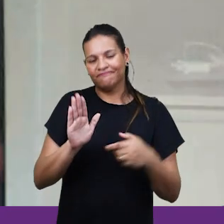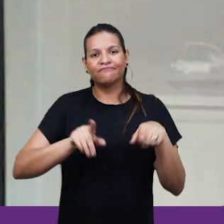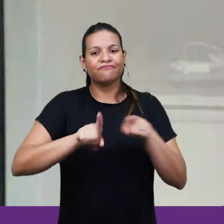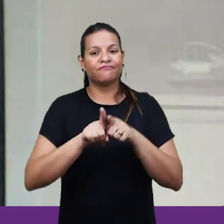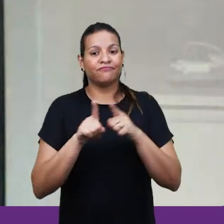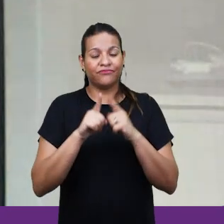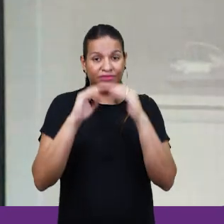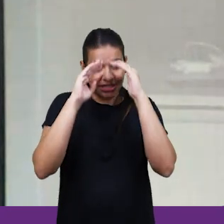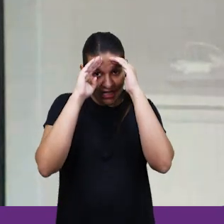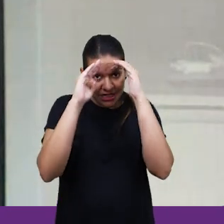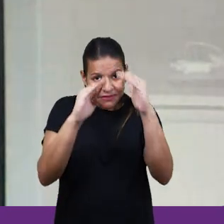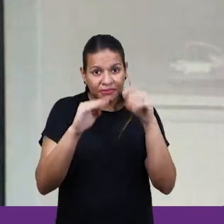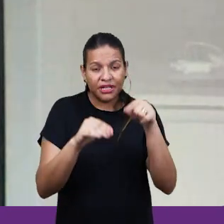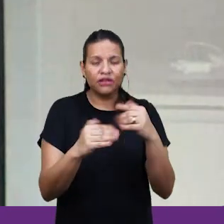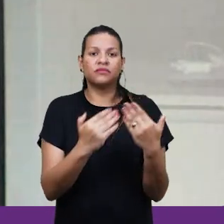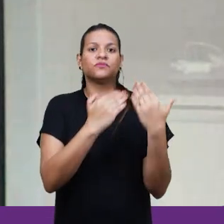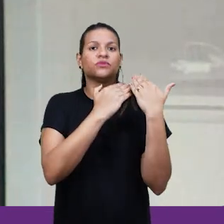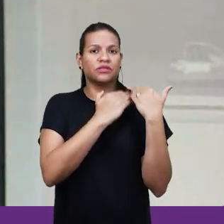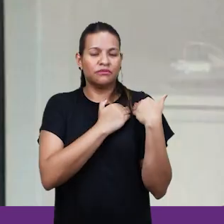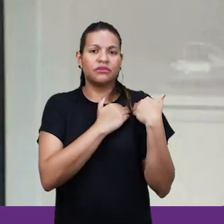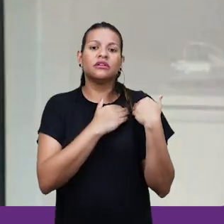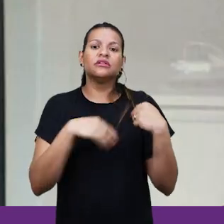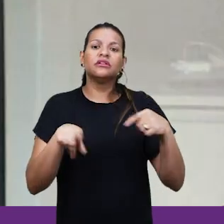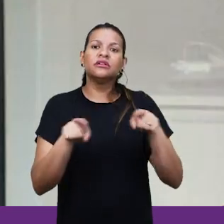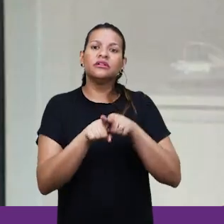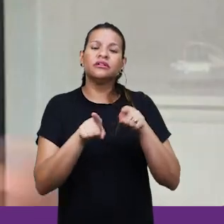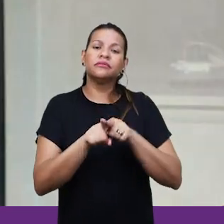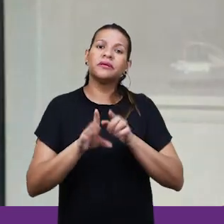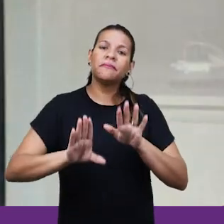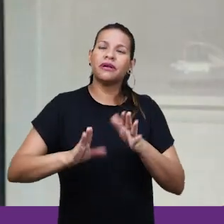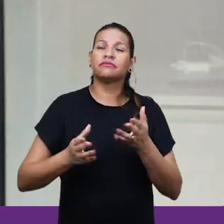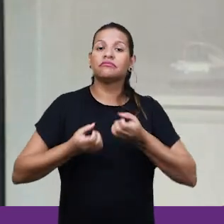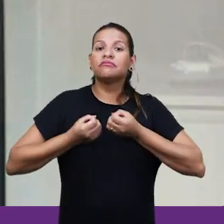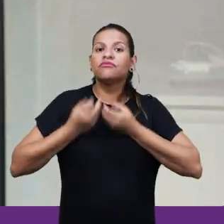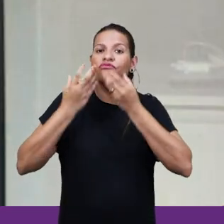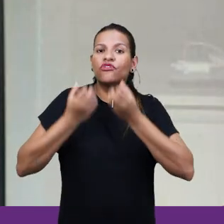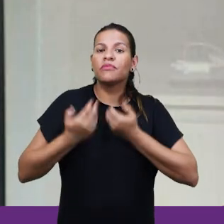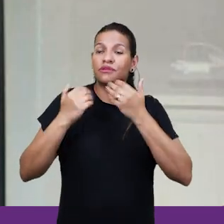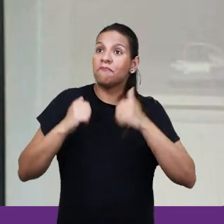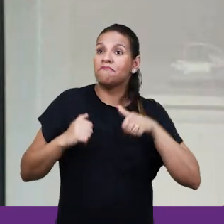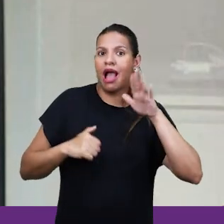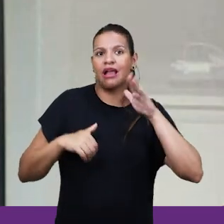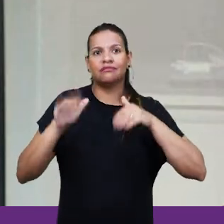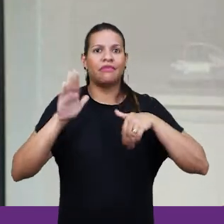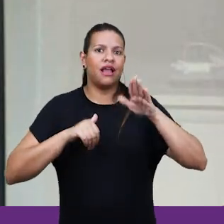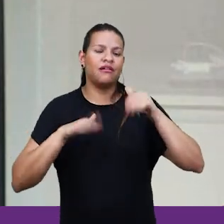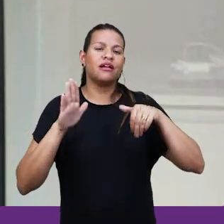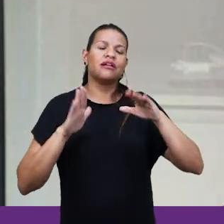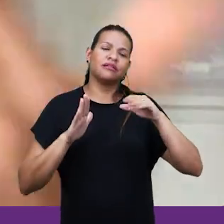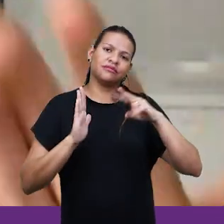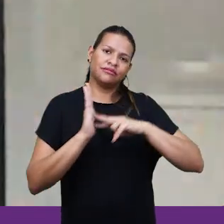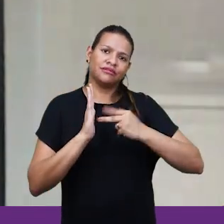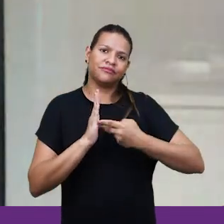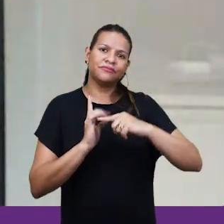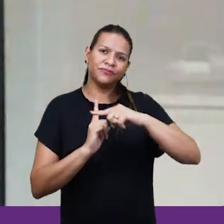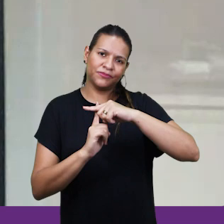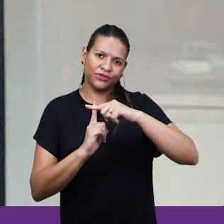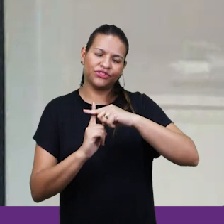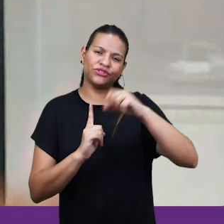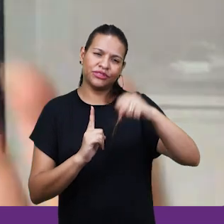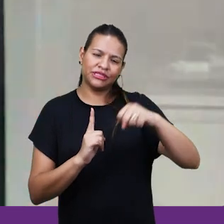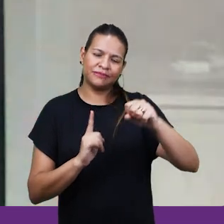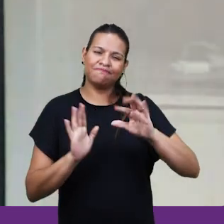a gente viver num ambiente de liberdade de expressão. Claro, tem o limite da lei, enfim, tem toda a